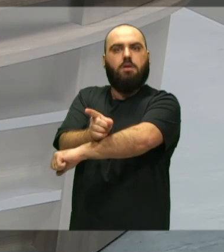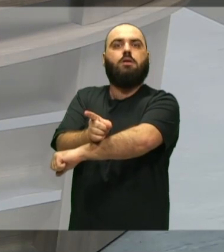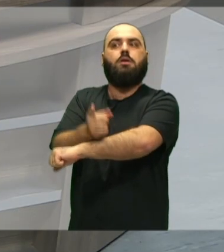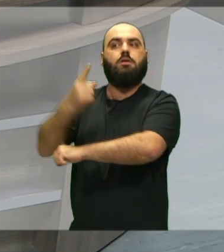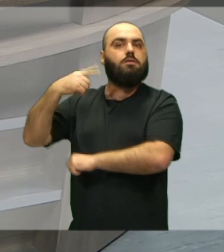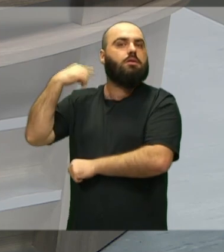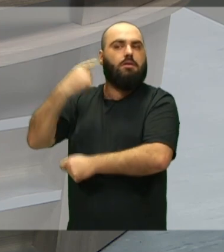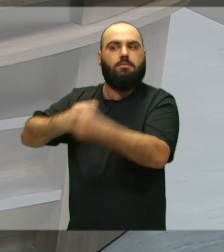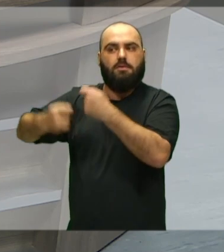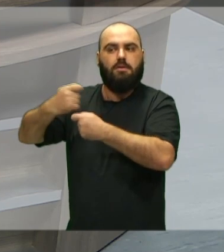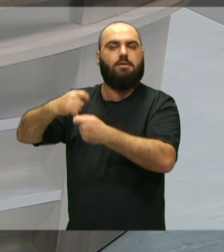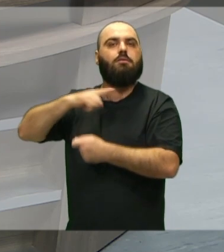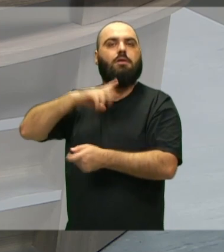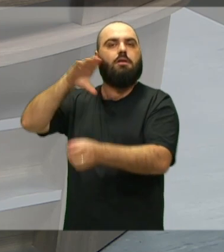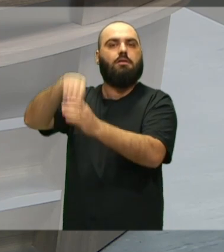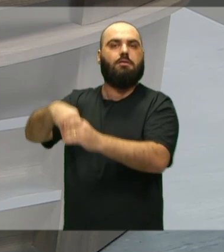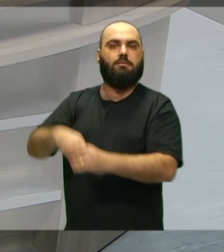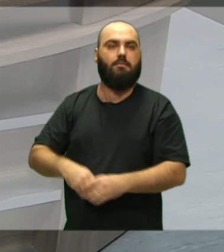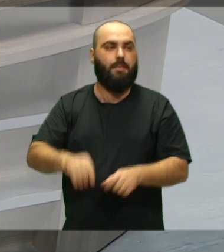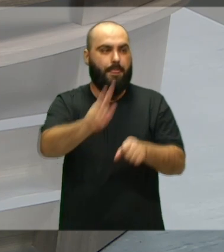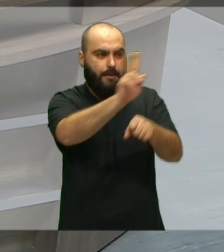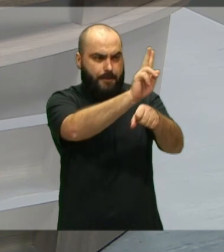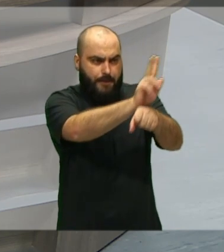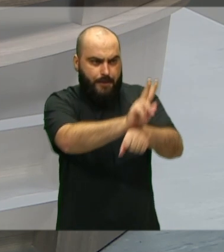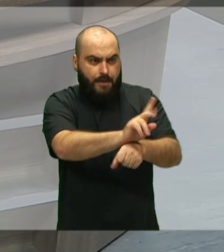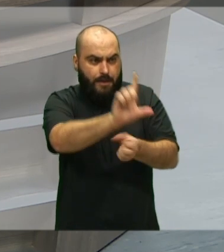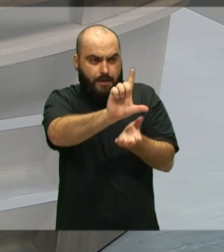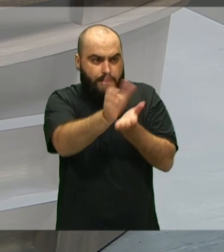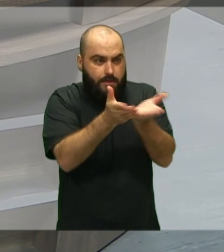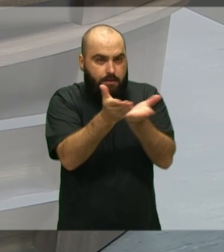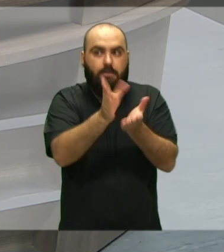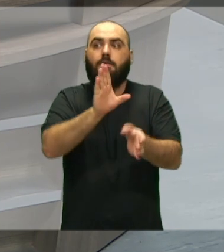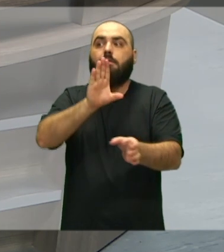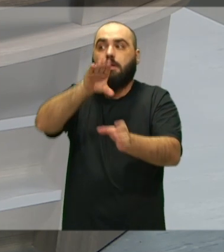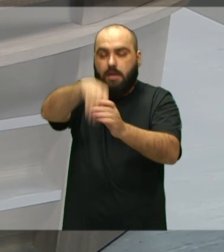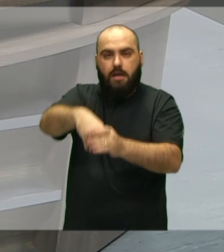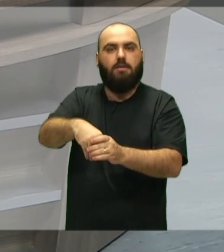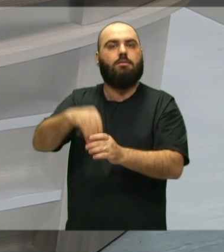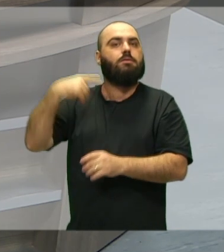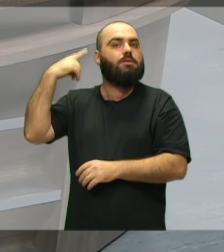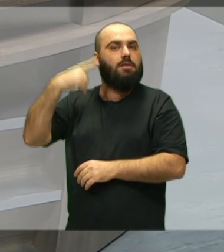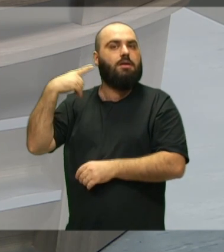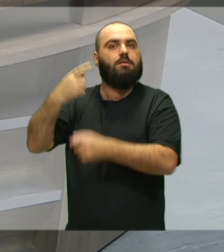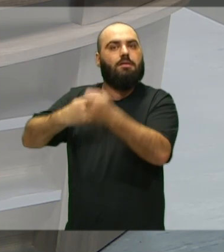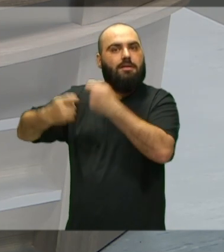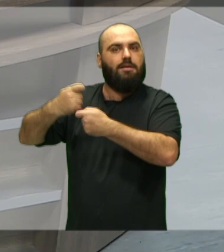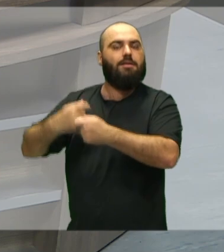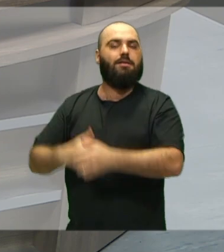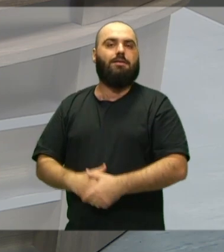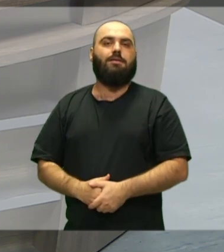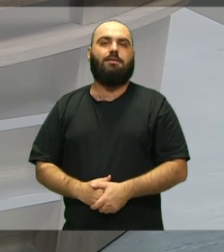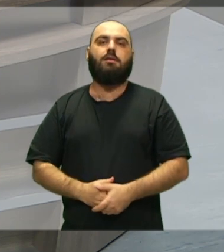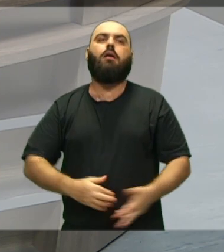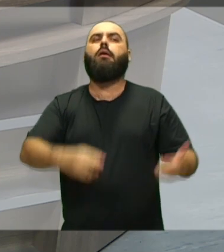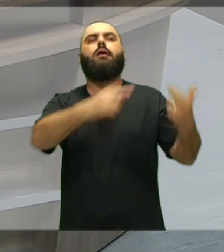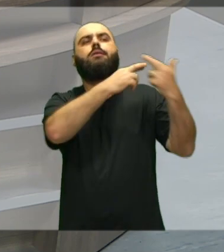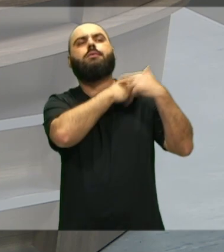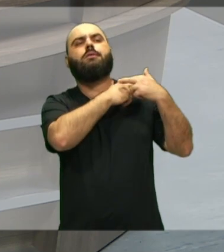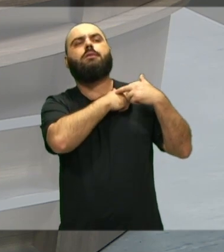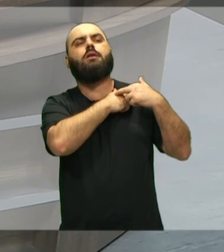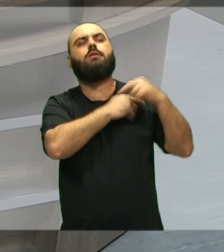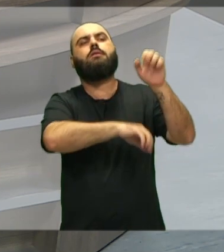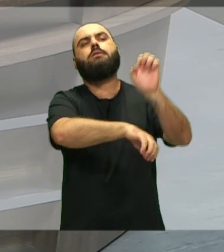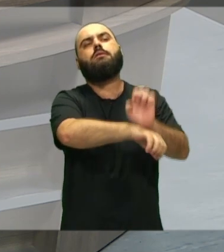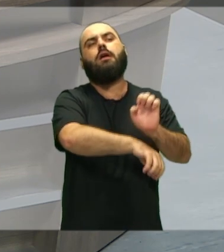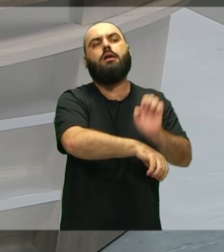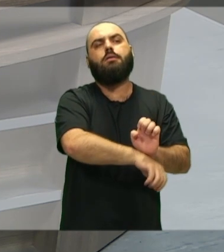direito administrativo. Fiscalizar uma licitação, isso está dentro do direito administrativo. A responsabilidade civil do Estado, que eu